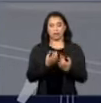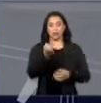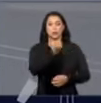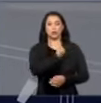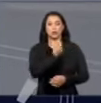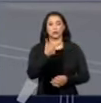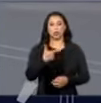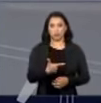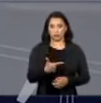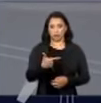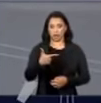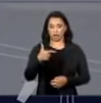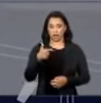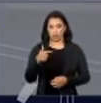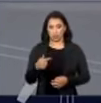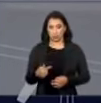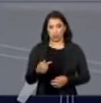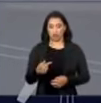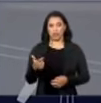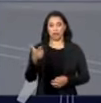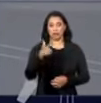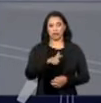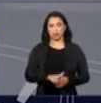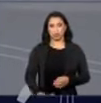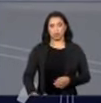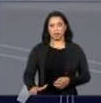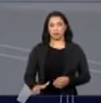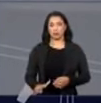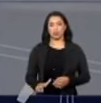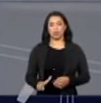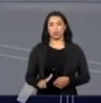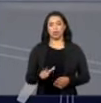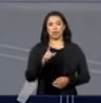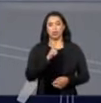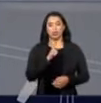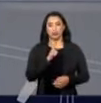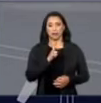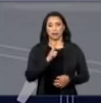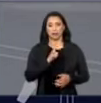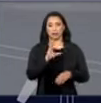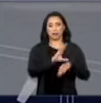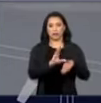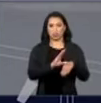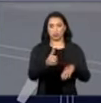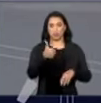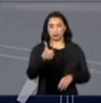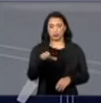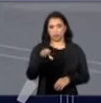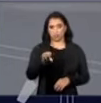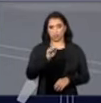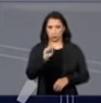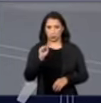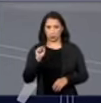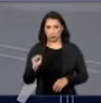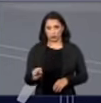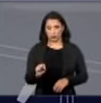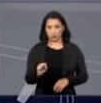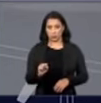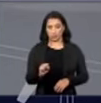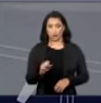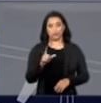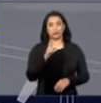27 e, assim, dá sequência à prática que se instalou na vigência da Constituição de 1988 de dar voz